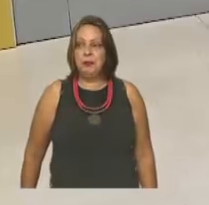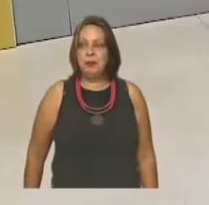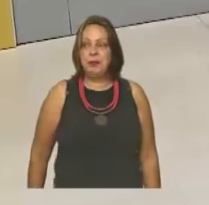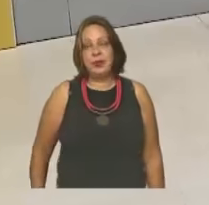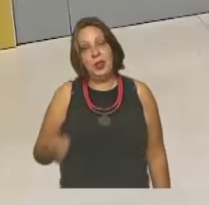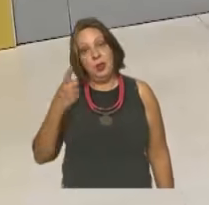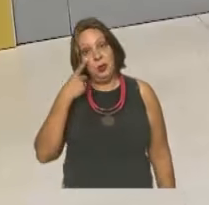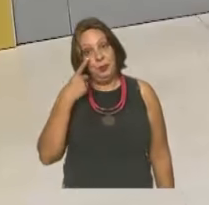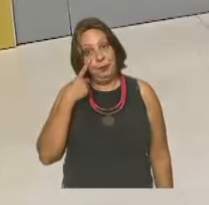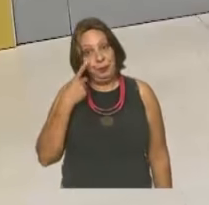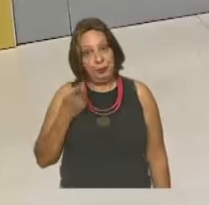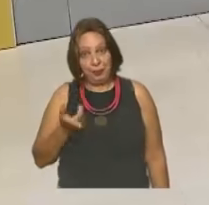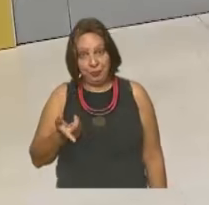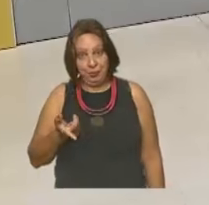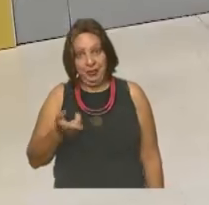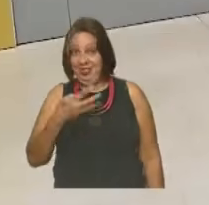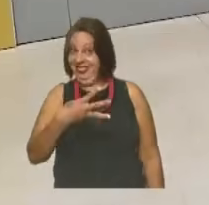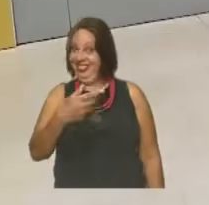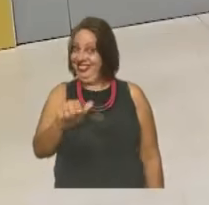Olha aí.